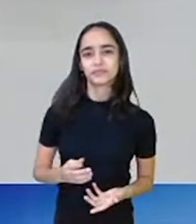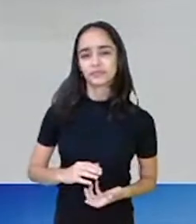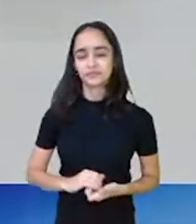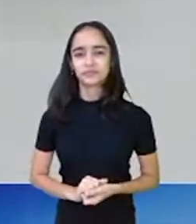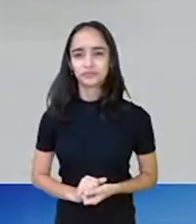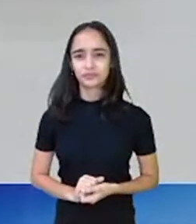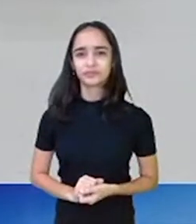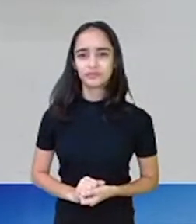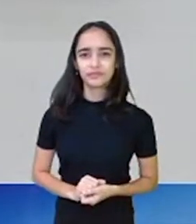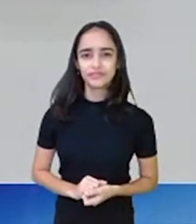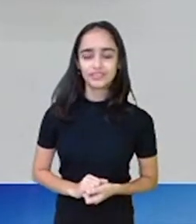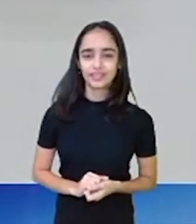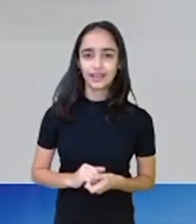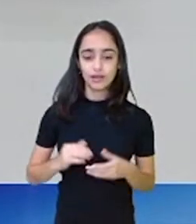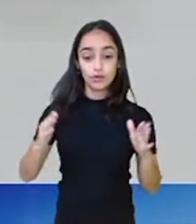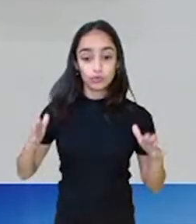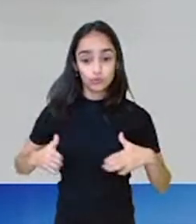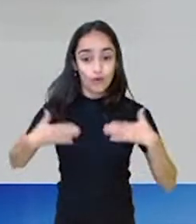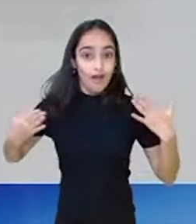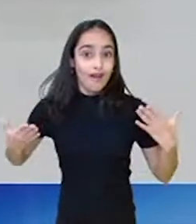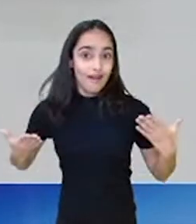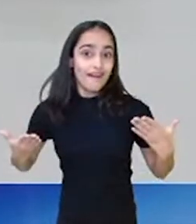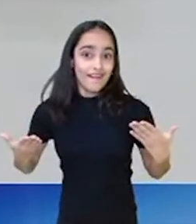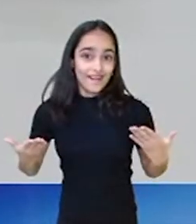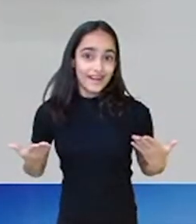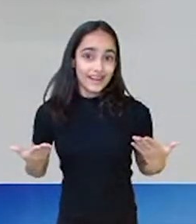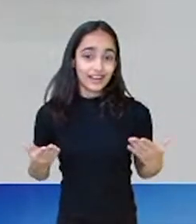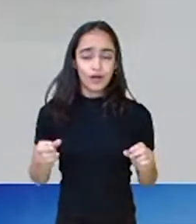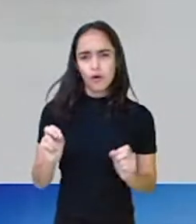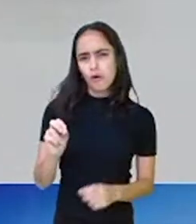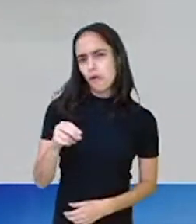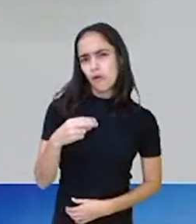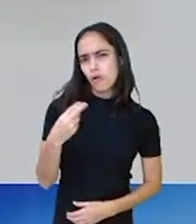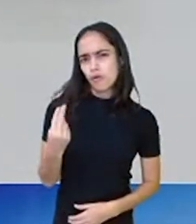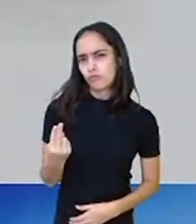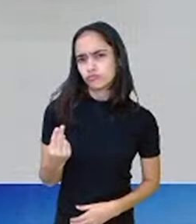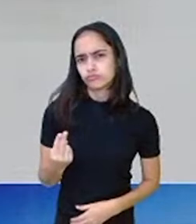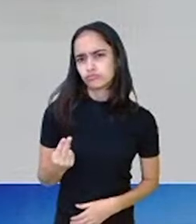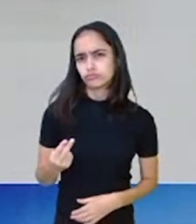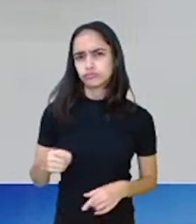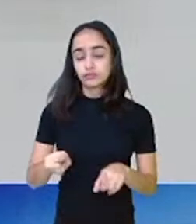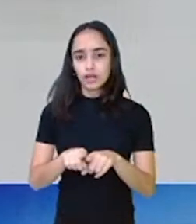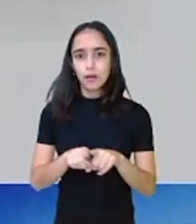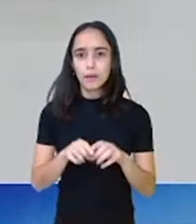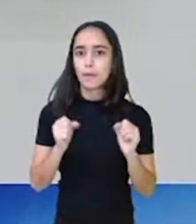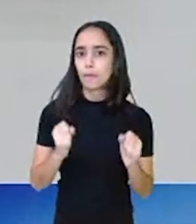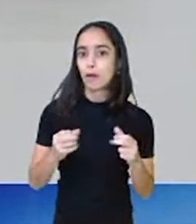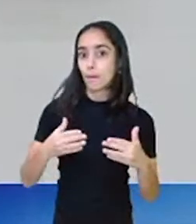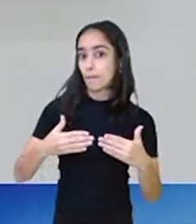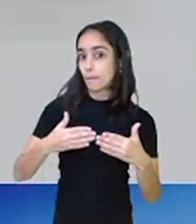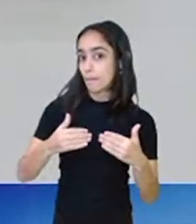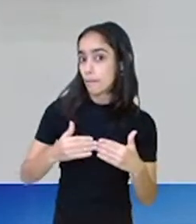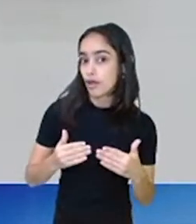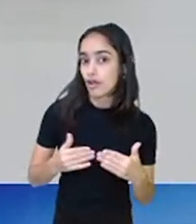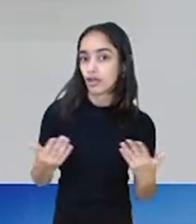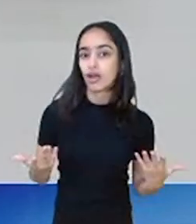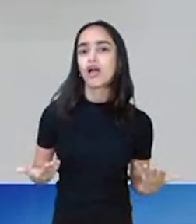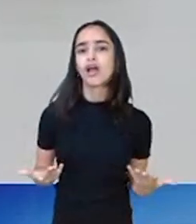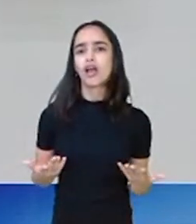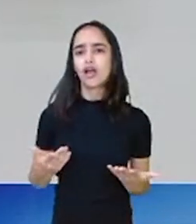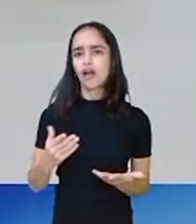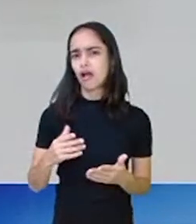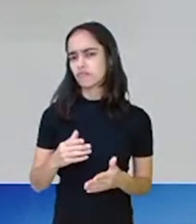tem uma surpresa com algo, ou uma súplica, está pedindo aí uma ordem, né?